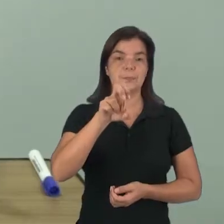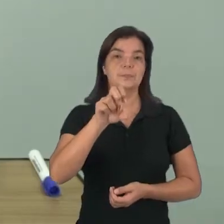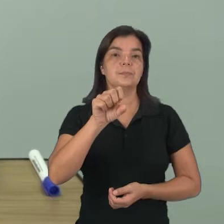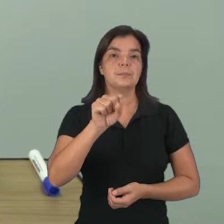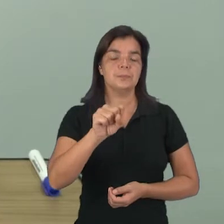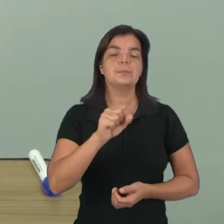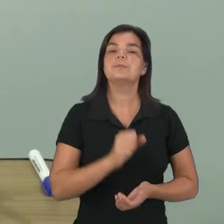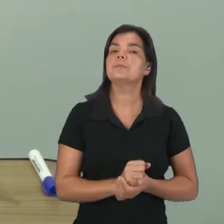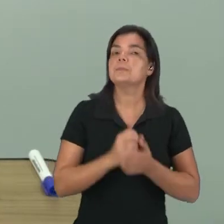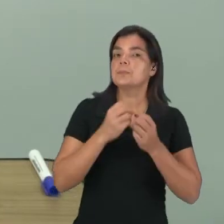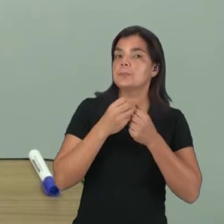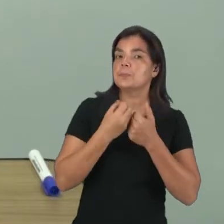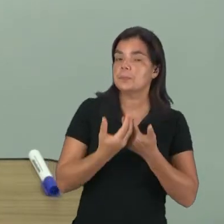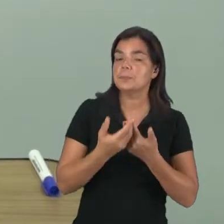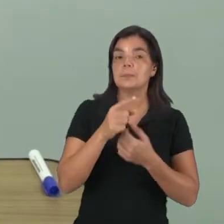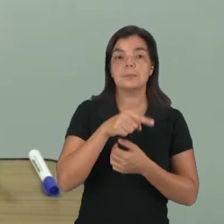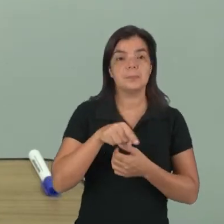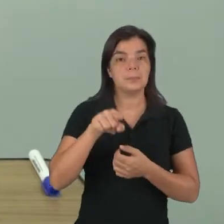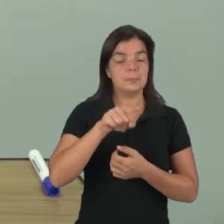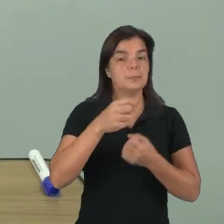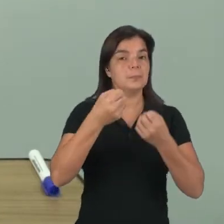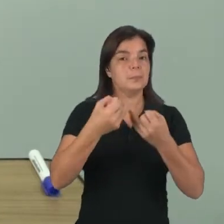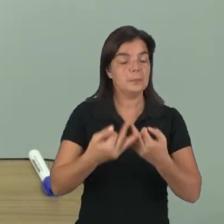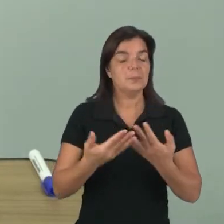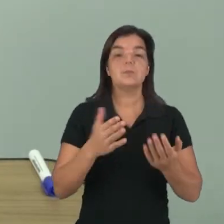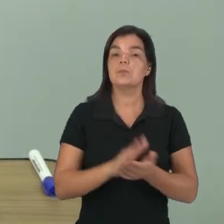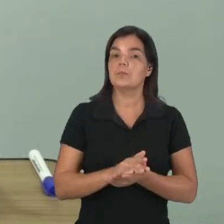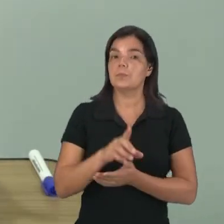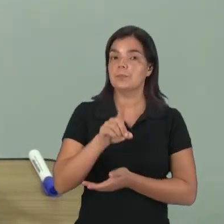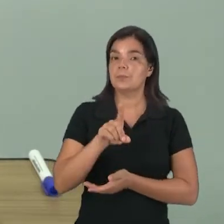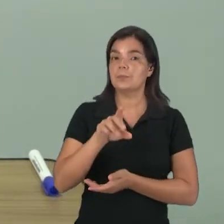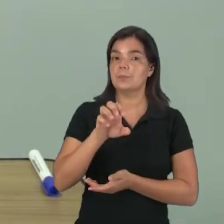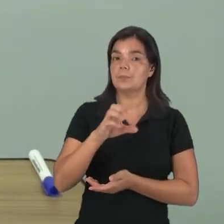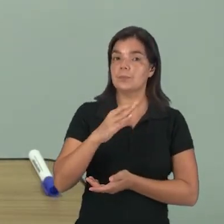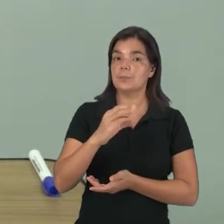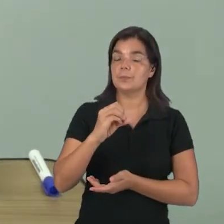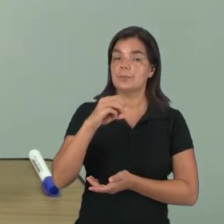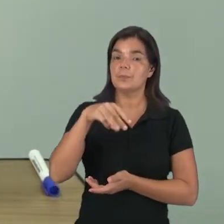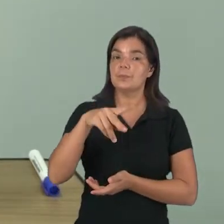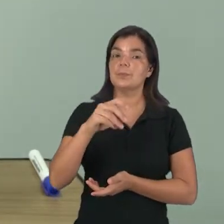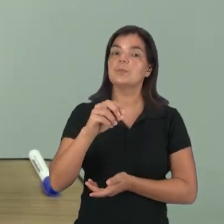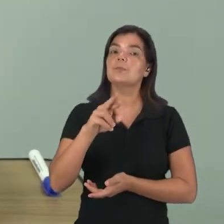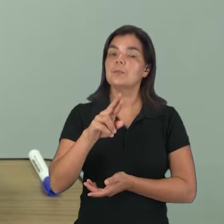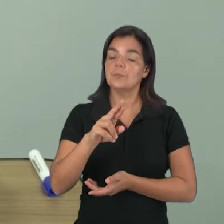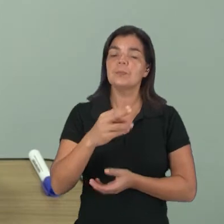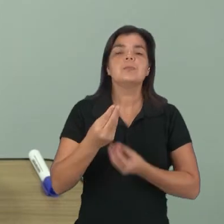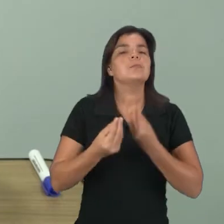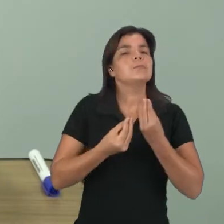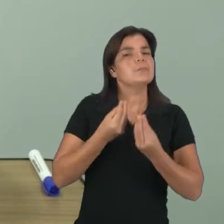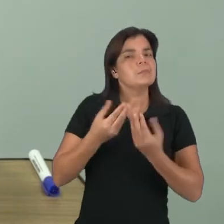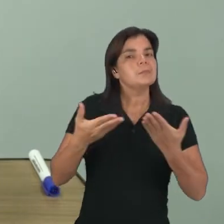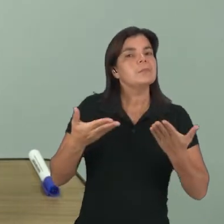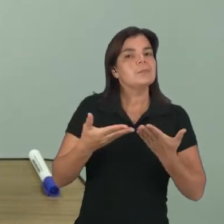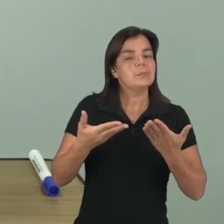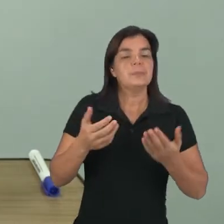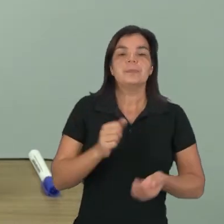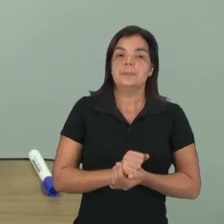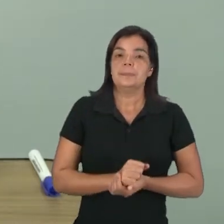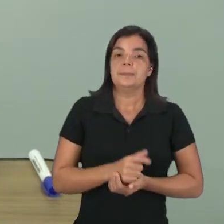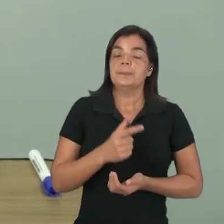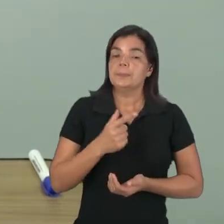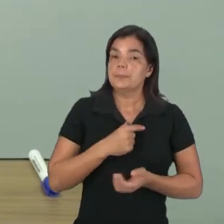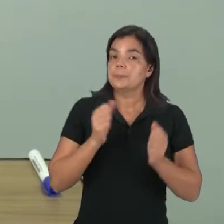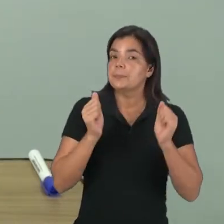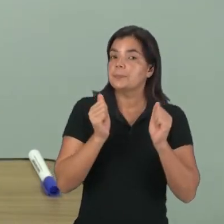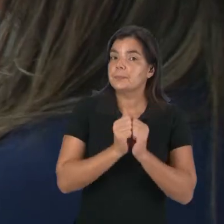958. Muito bem, mas eu falava para vocês que agora nós iríamos decompor esse número. Isso mesmo. E agora nós vamos fazer